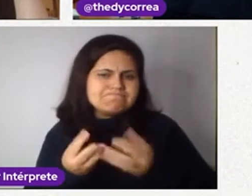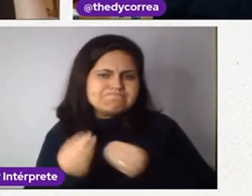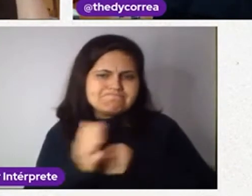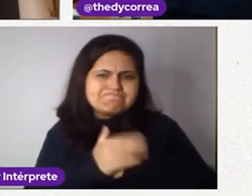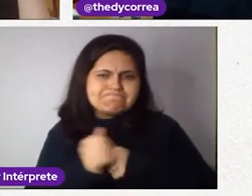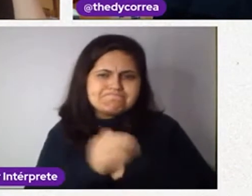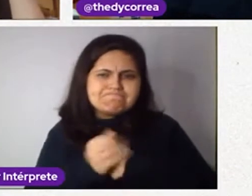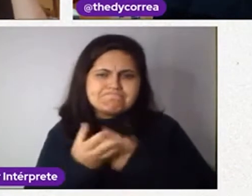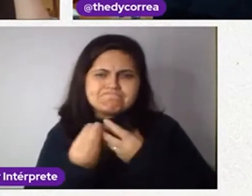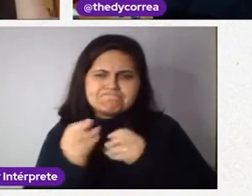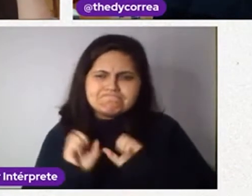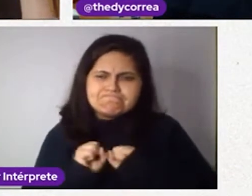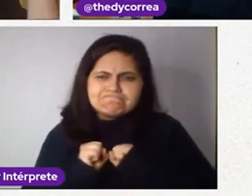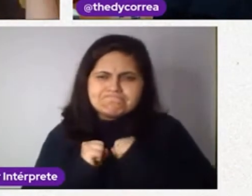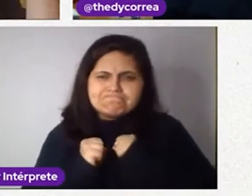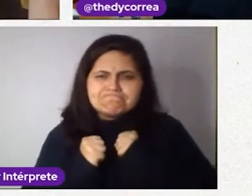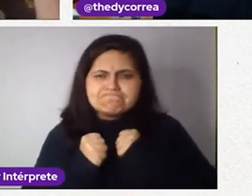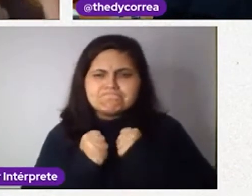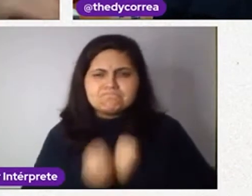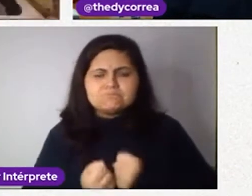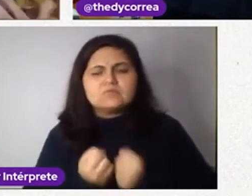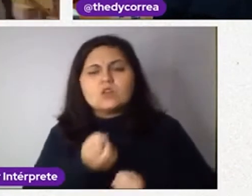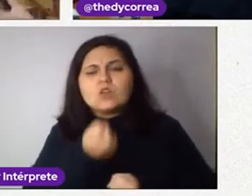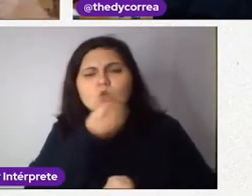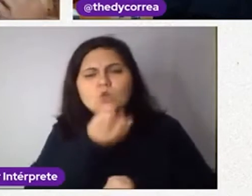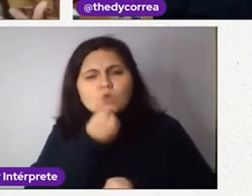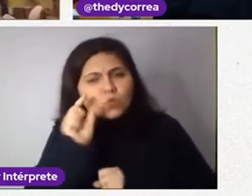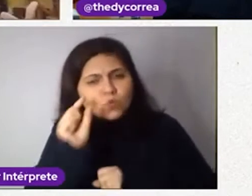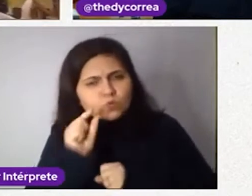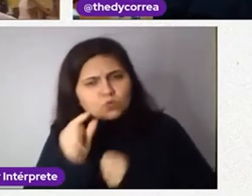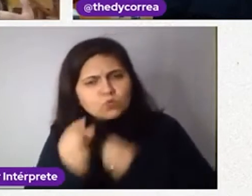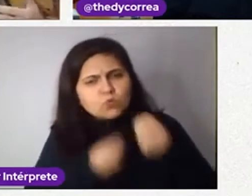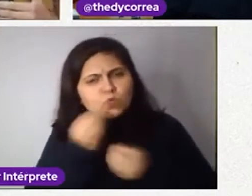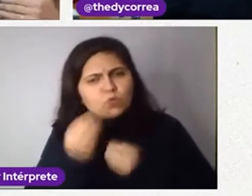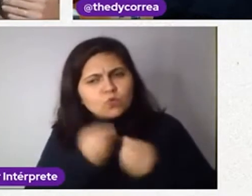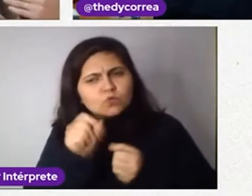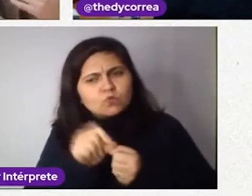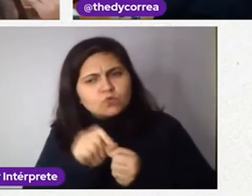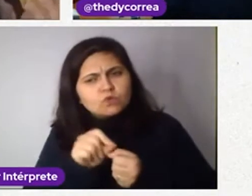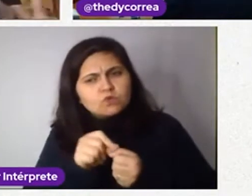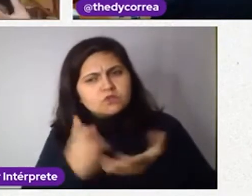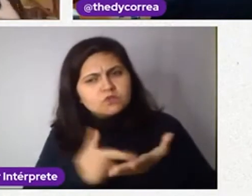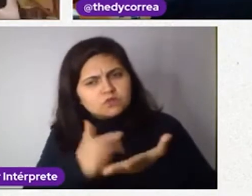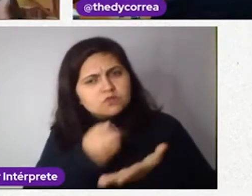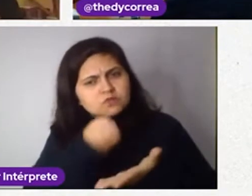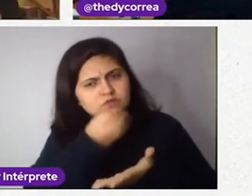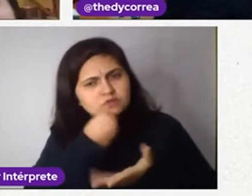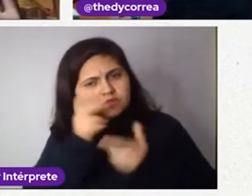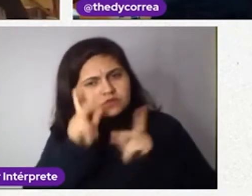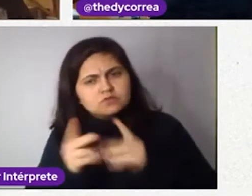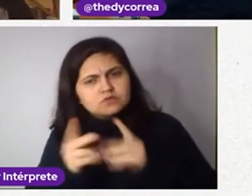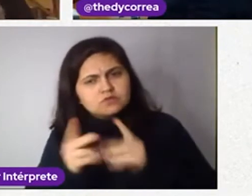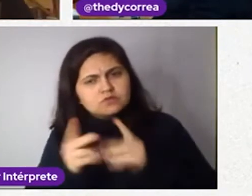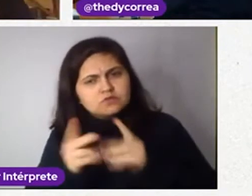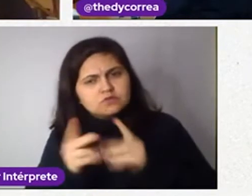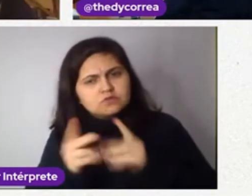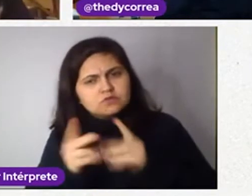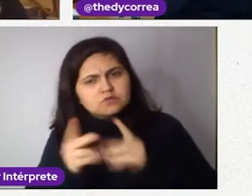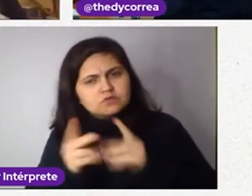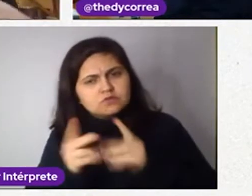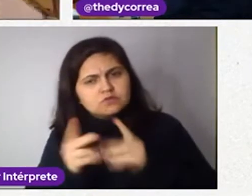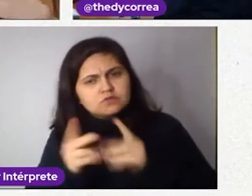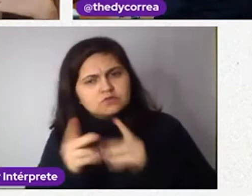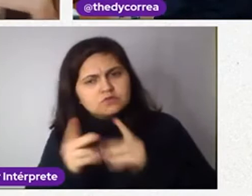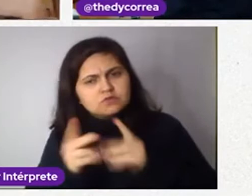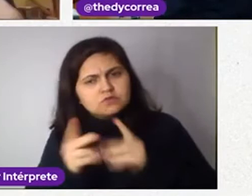muita dedicação. Conta um pouquinho como é que foi fazer esse livro, conta para as pessoas, assim, como é que foi.